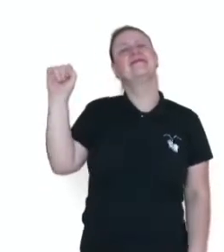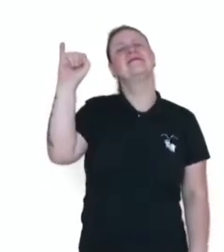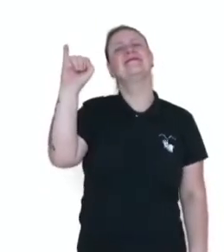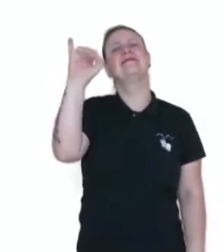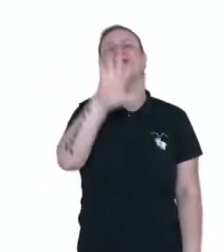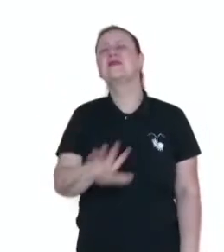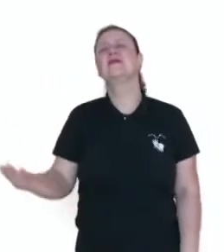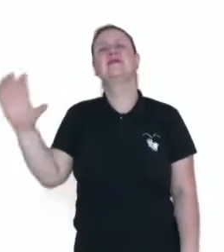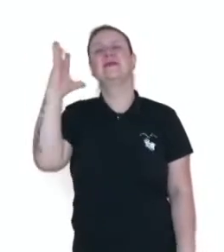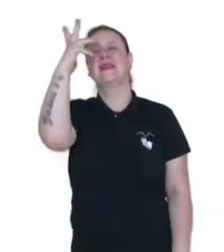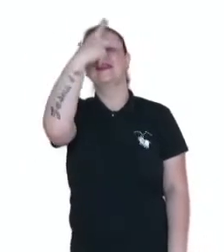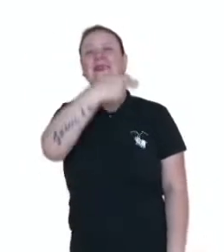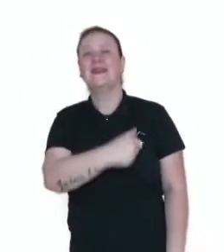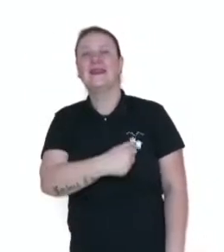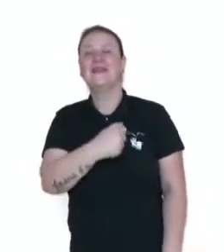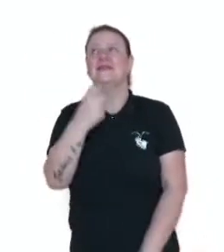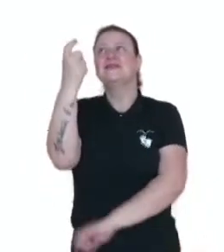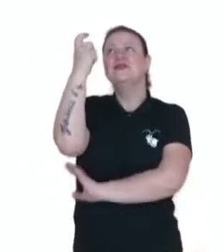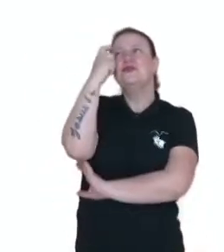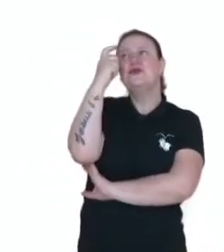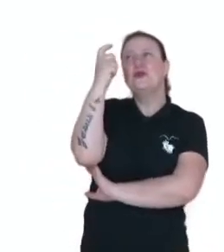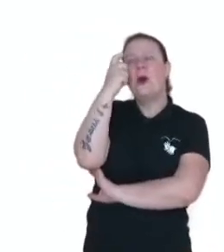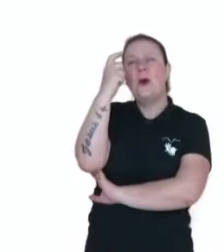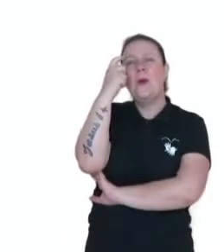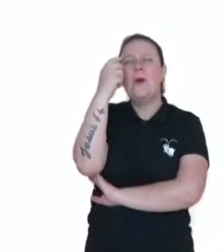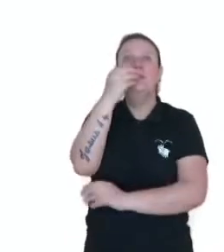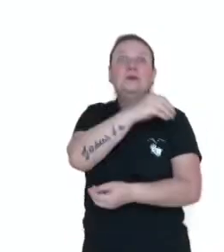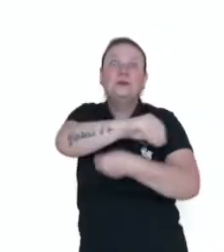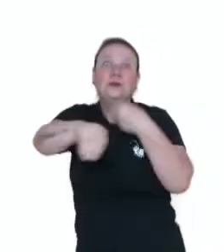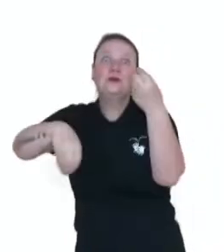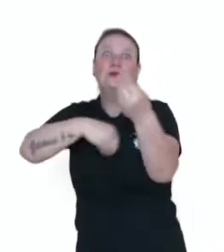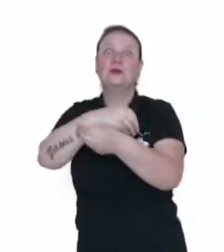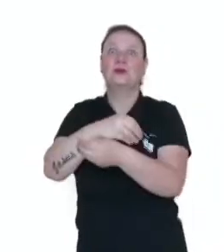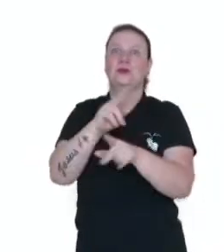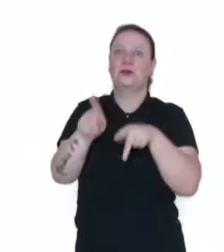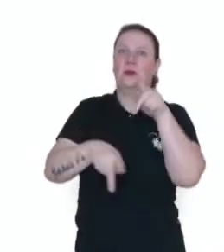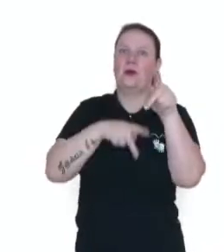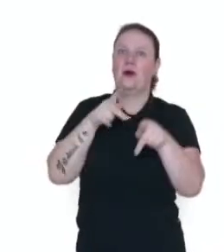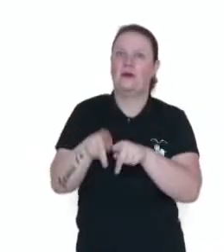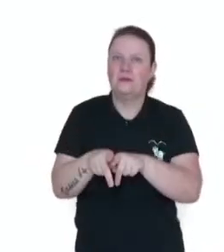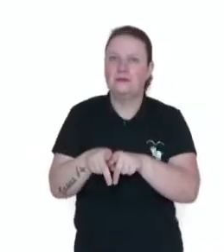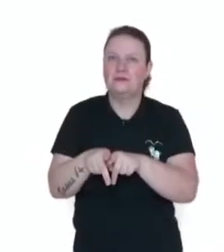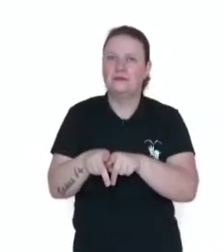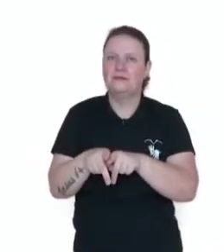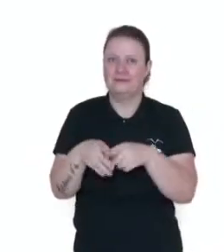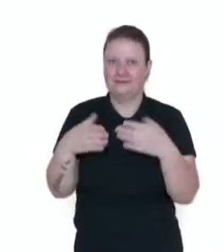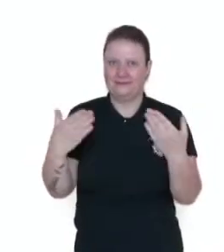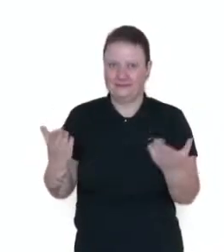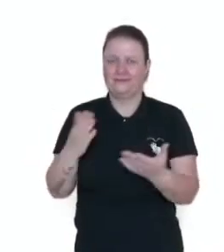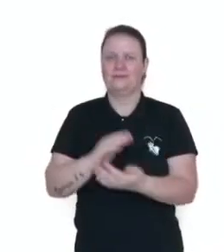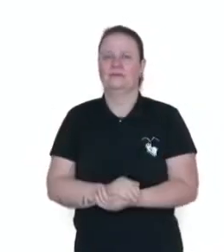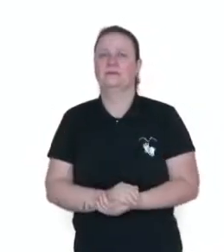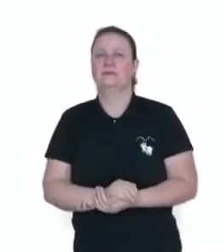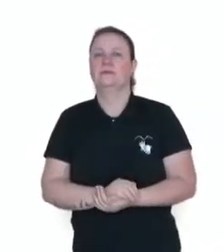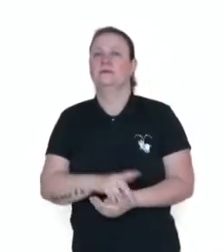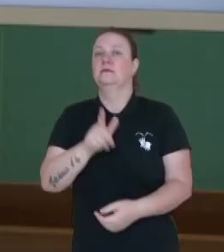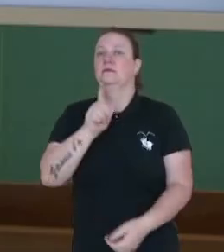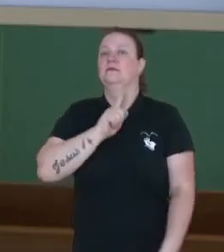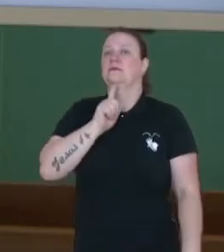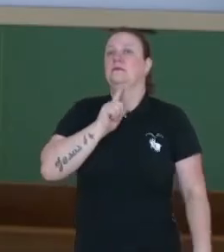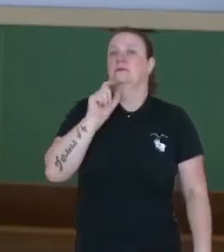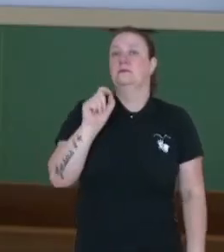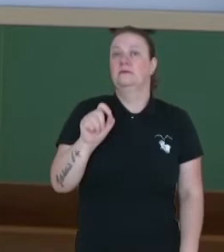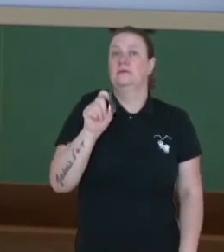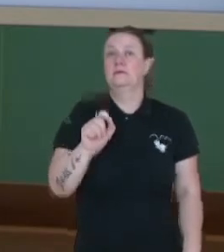né? Para que a gente possa pensar um pouco nessa miscigenação das matrizes identitárias, né? Nós herdamos